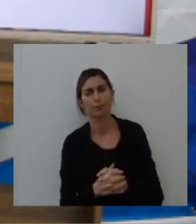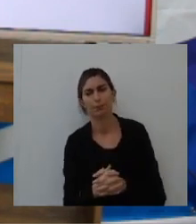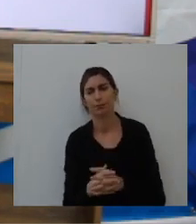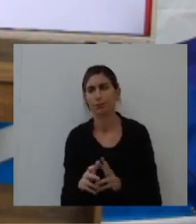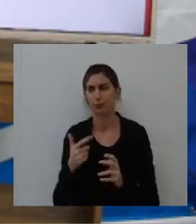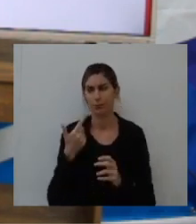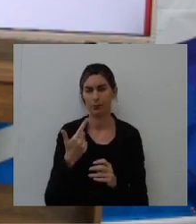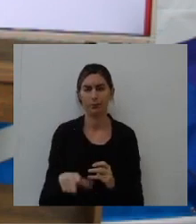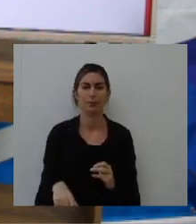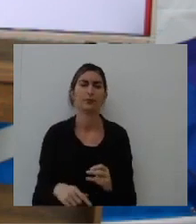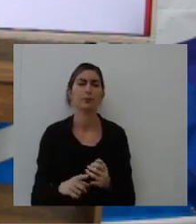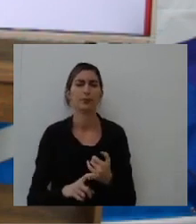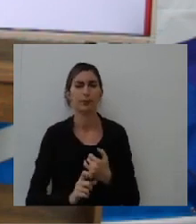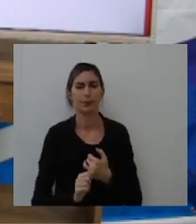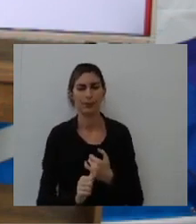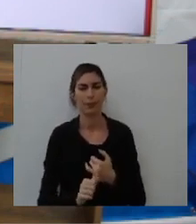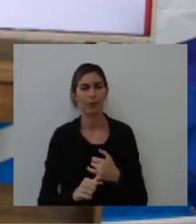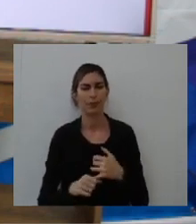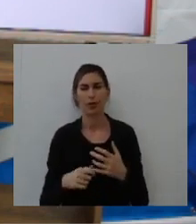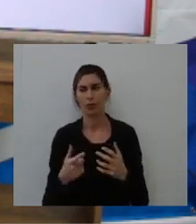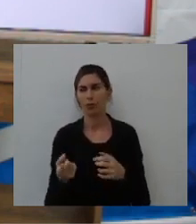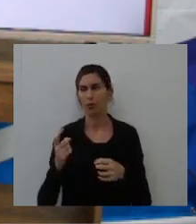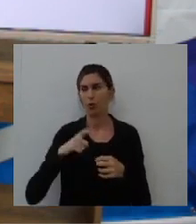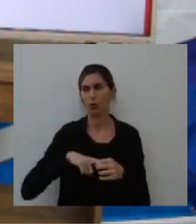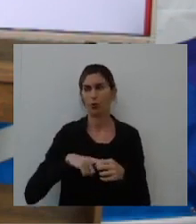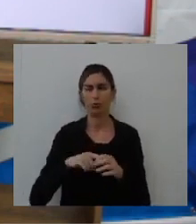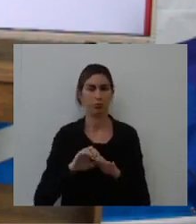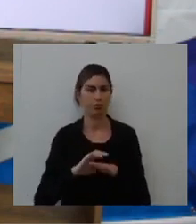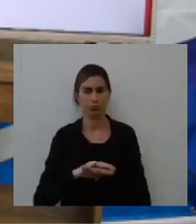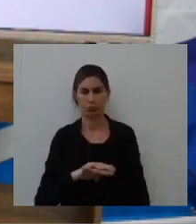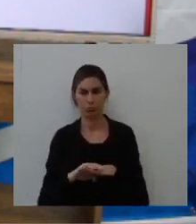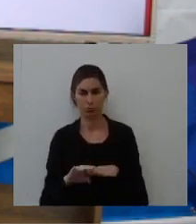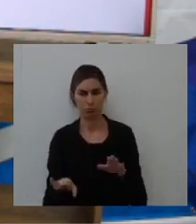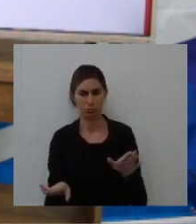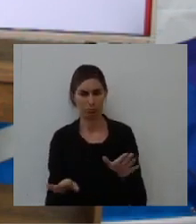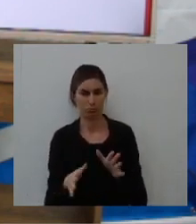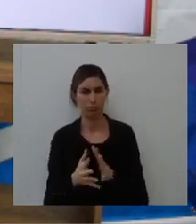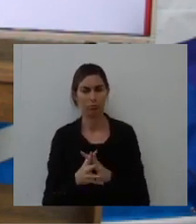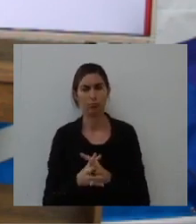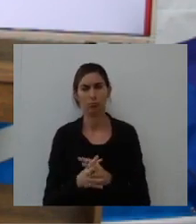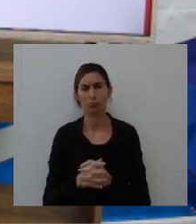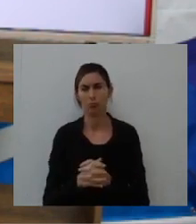Mais uma? Vamos lá. Ah, não, já voltou. Então,